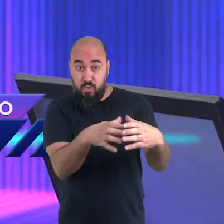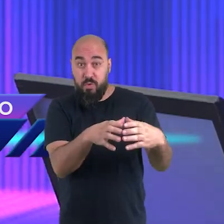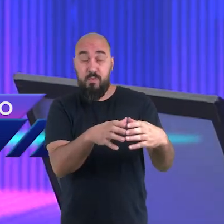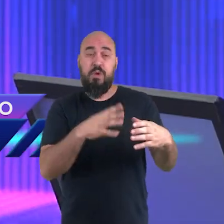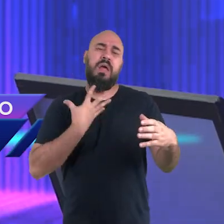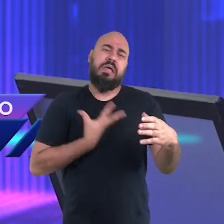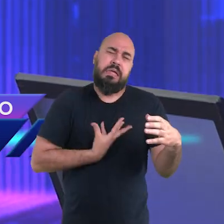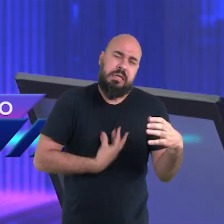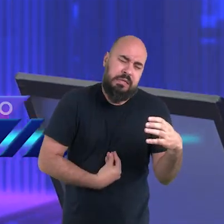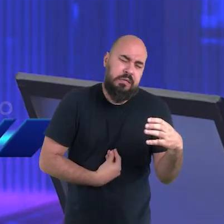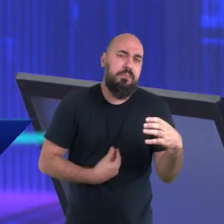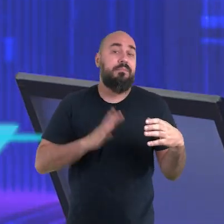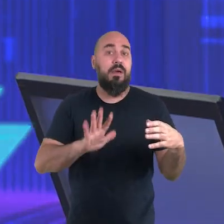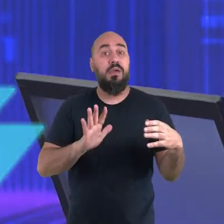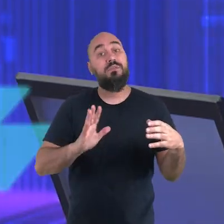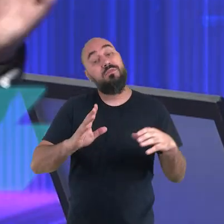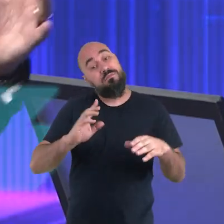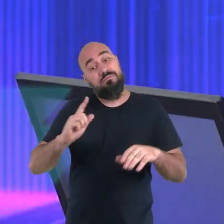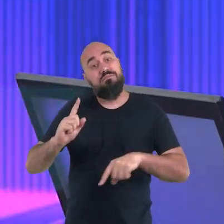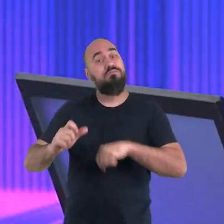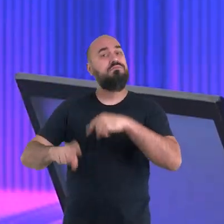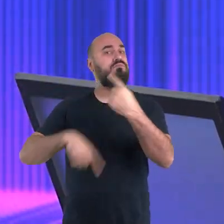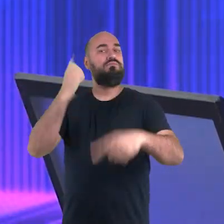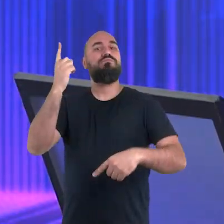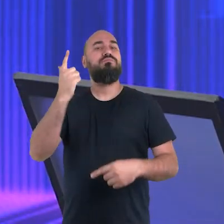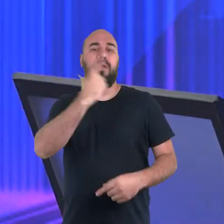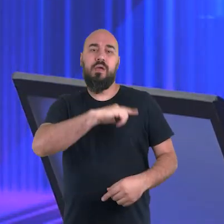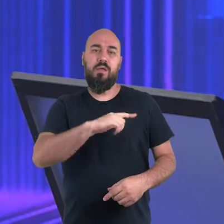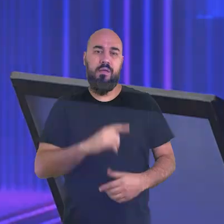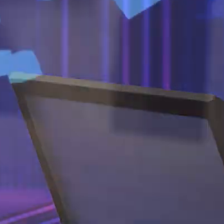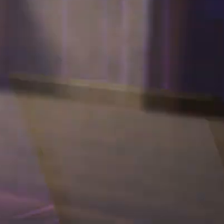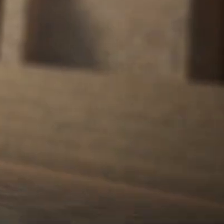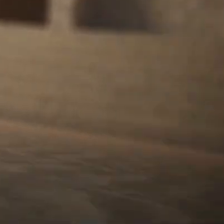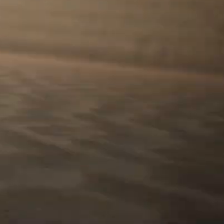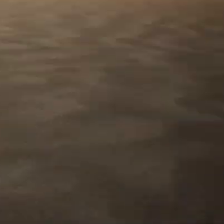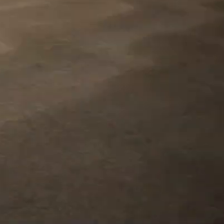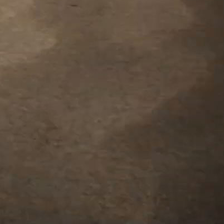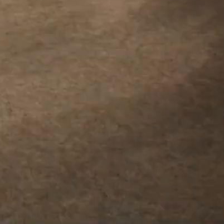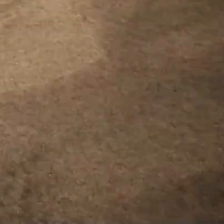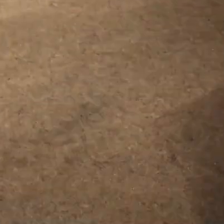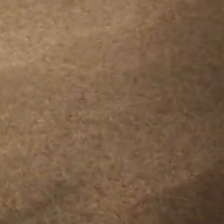conversar hoje no programa Arena do Futuro. Estamos apenas começando, fica com a gente.